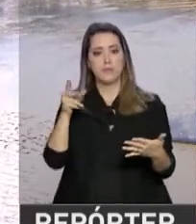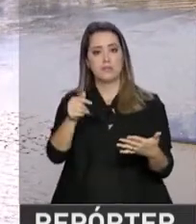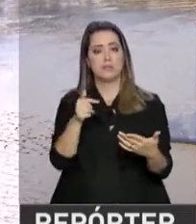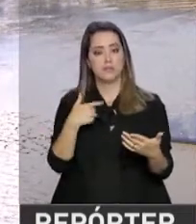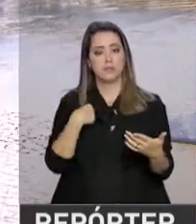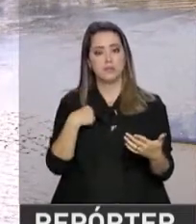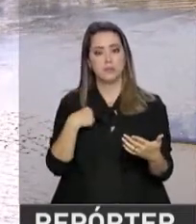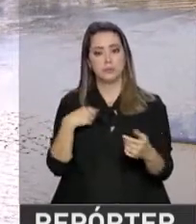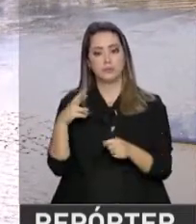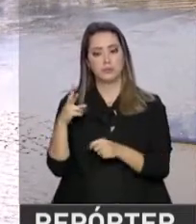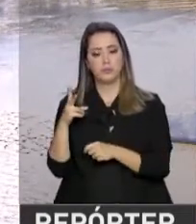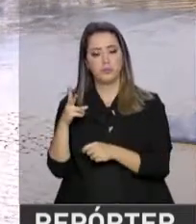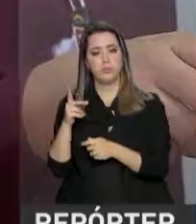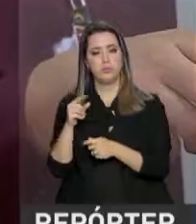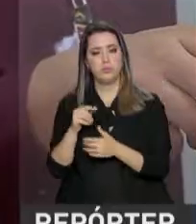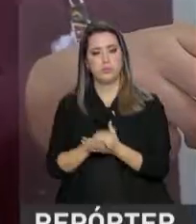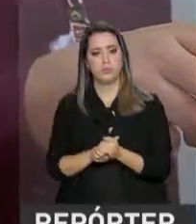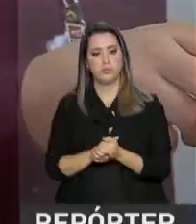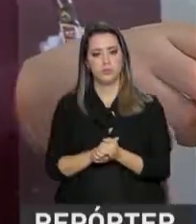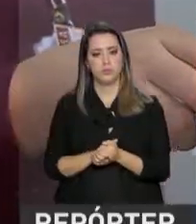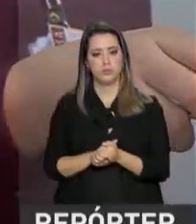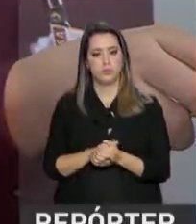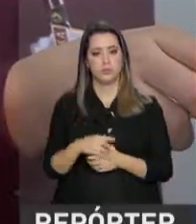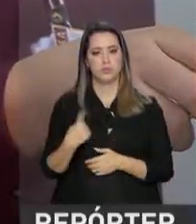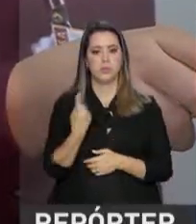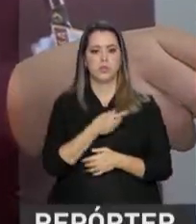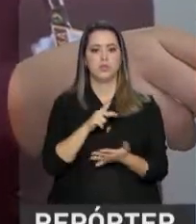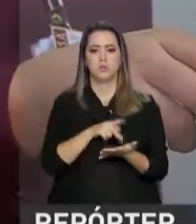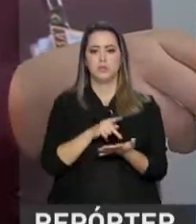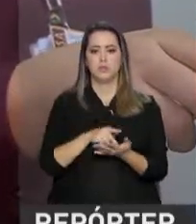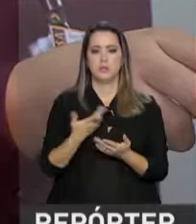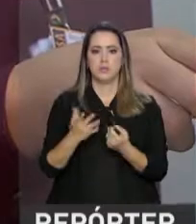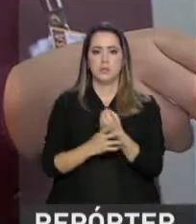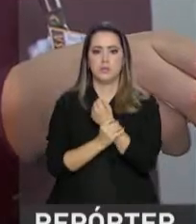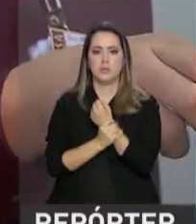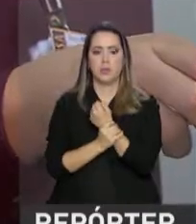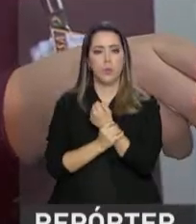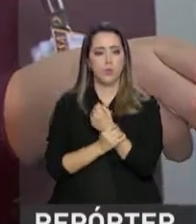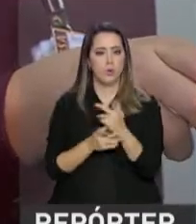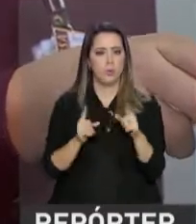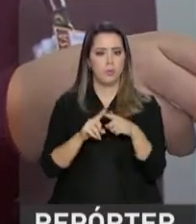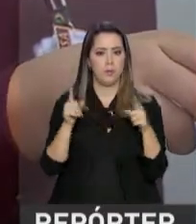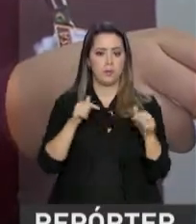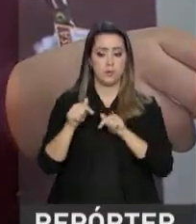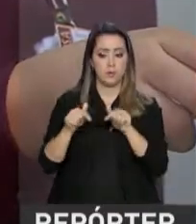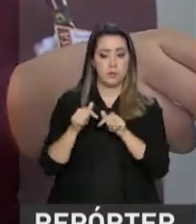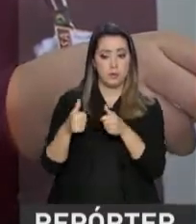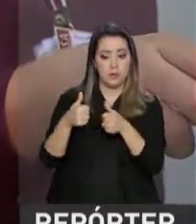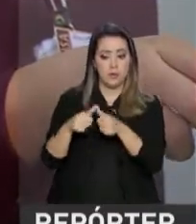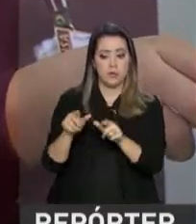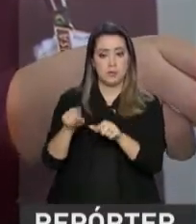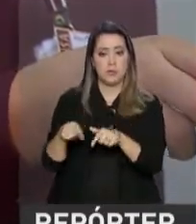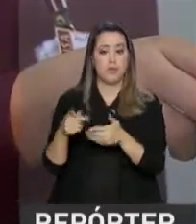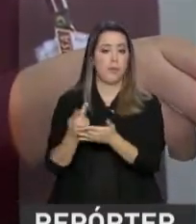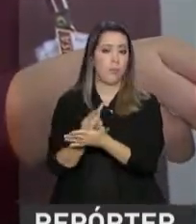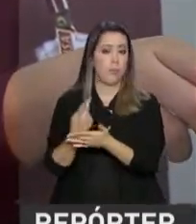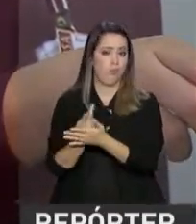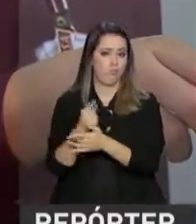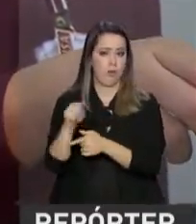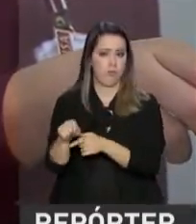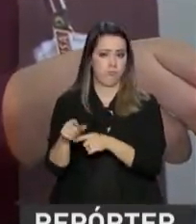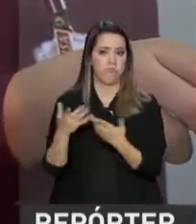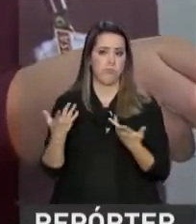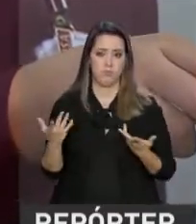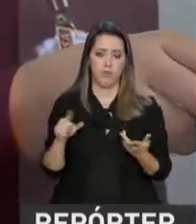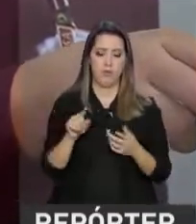periodicamente na verdade a gente não considera o ato inseguro mas a condição na qual o trabalhador está quem segura é a falta